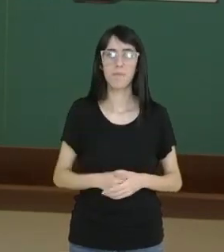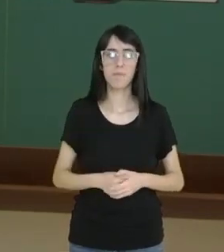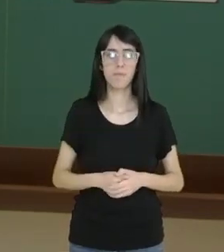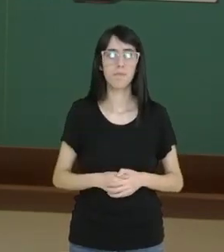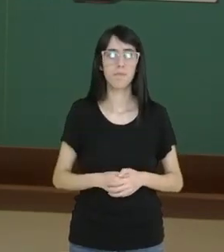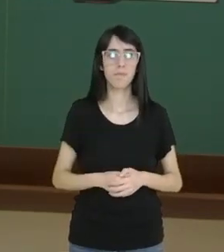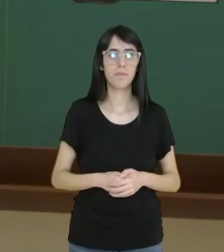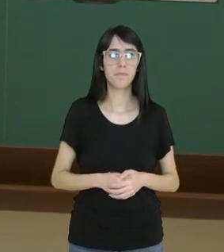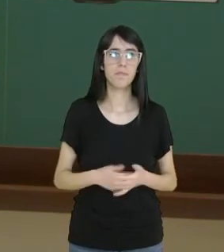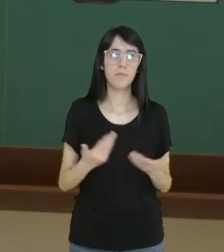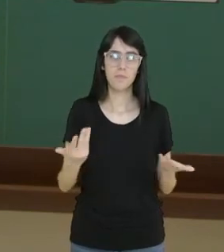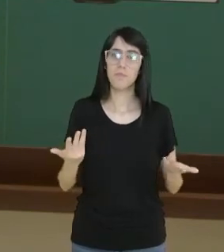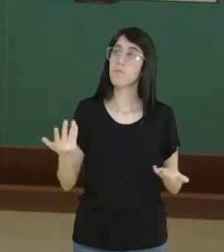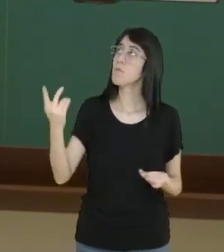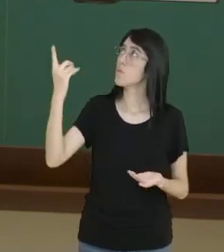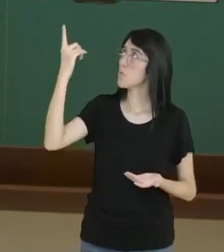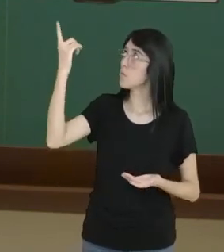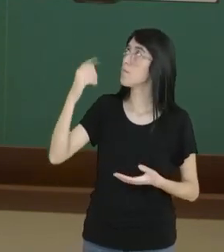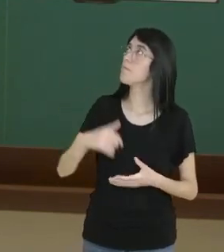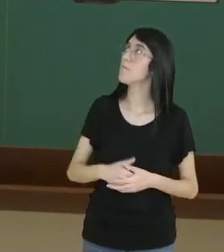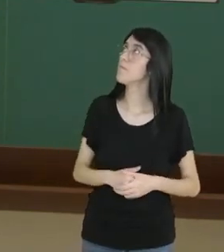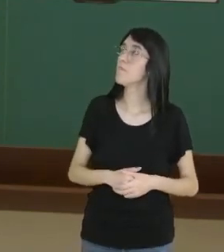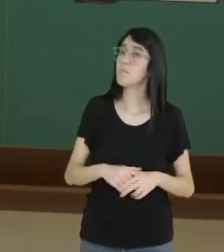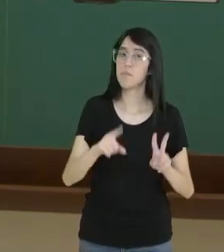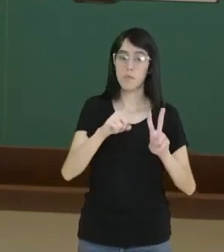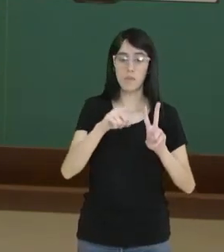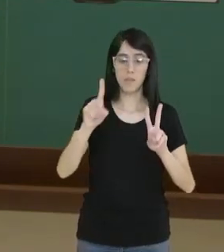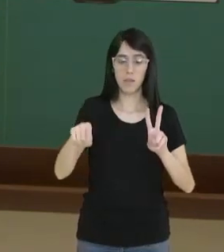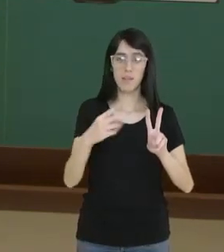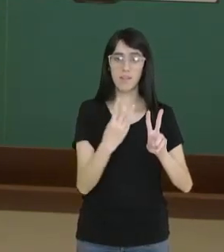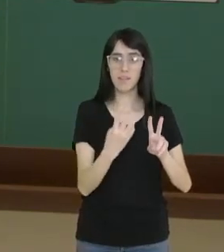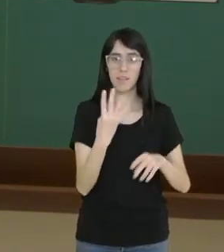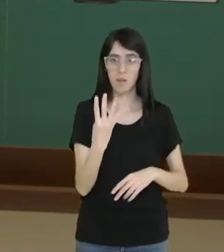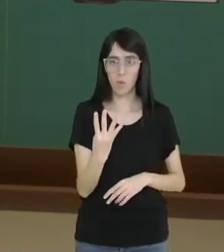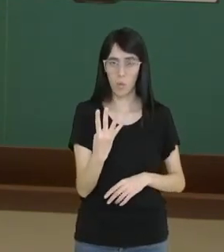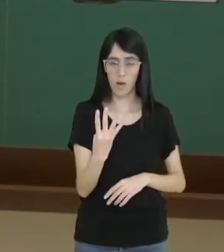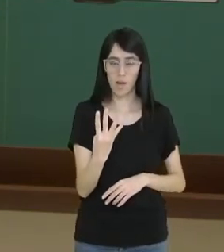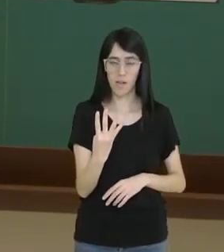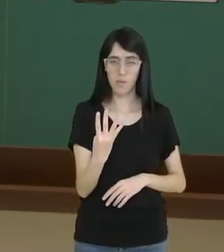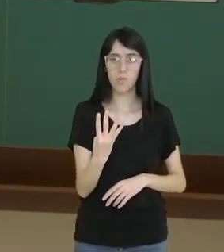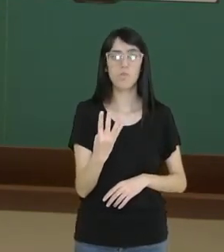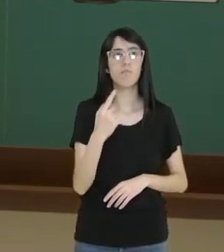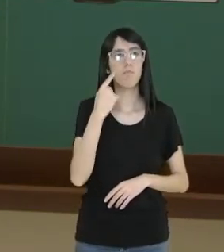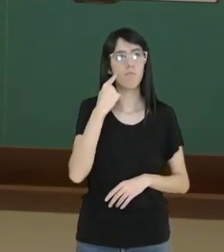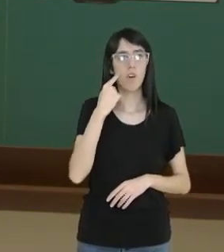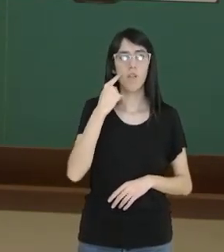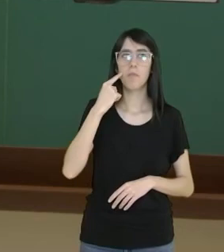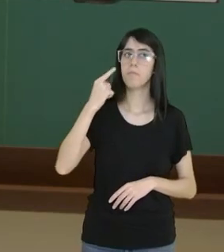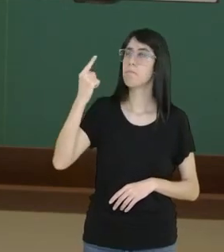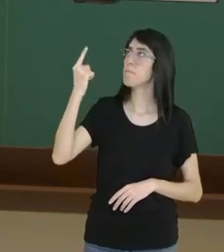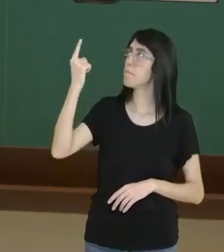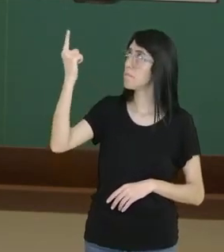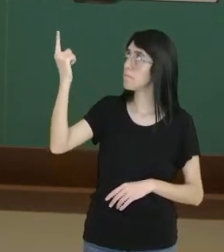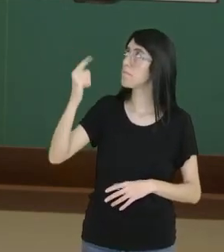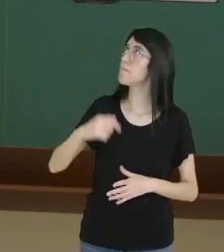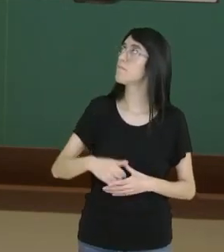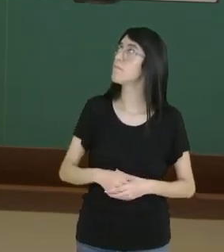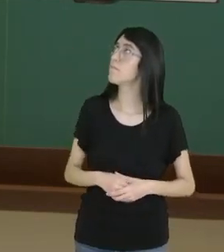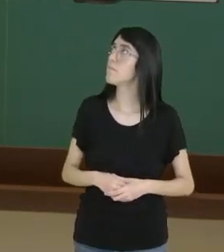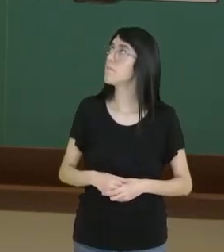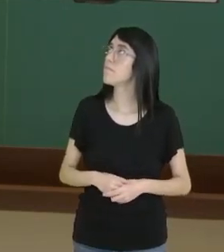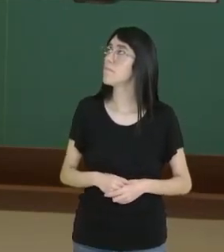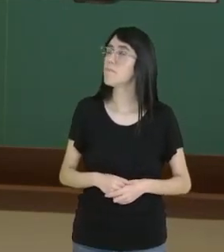bom? Então, olha lá, ó, raiz de 34 ao quadrado igual a 5 ao quadrado mais h ao quadrado. Raiz